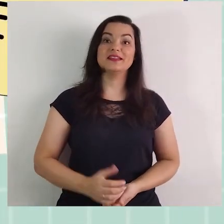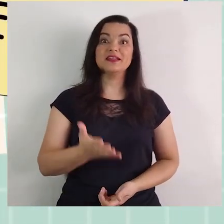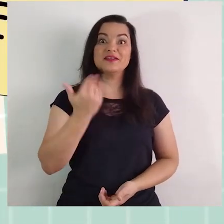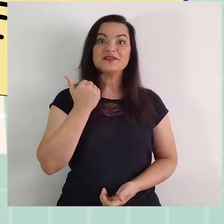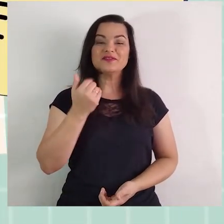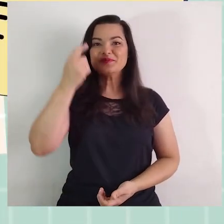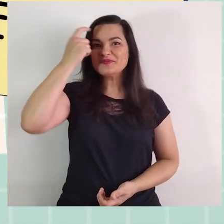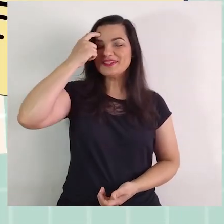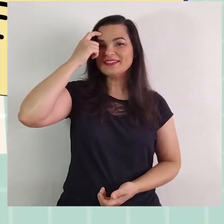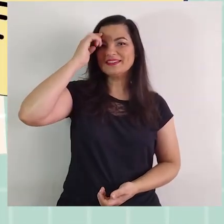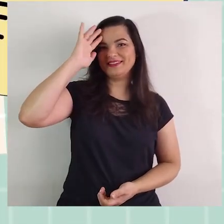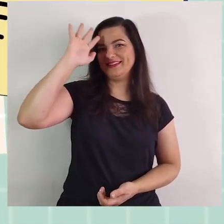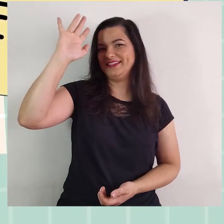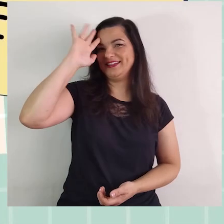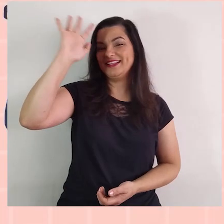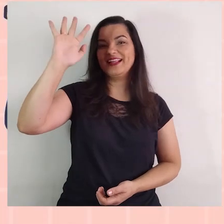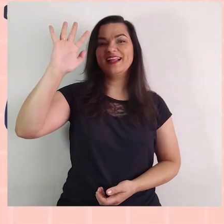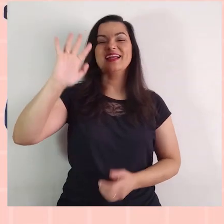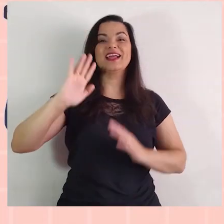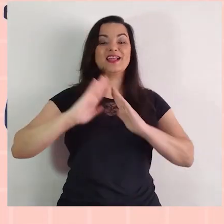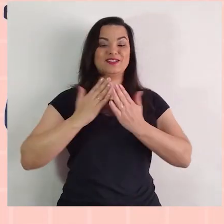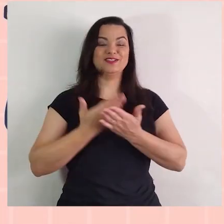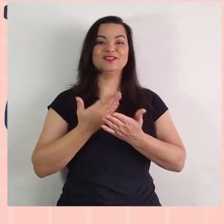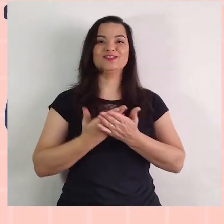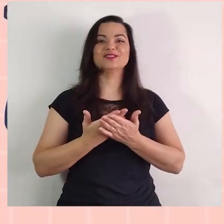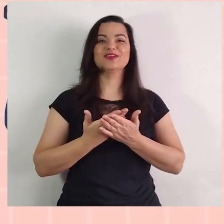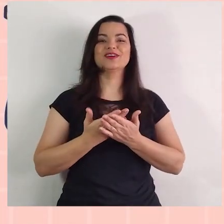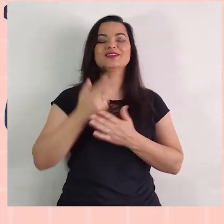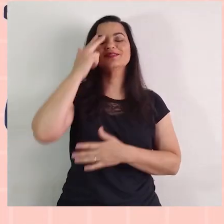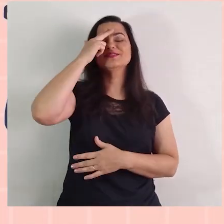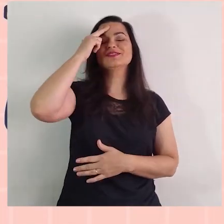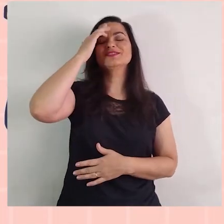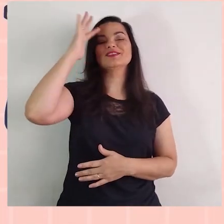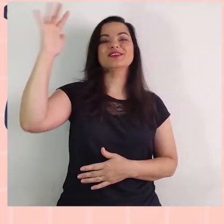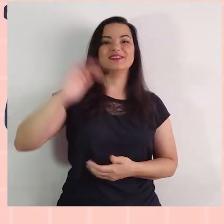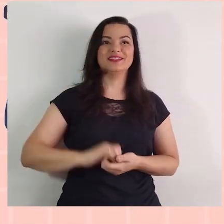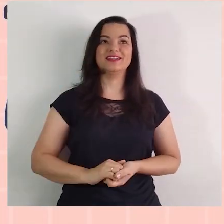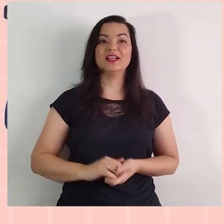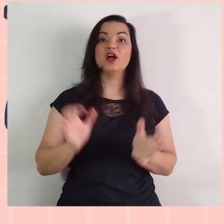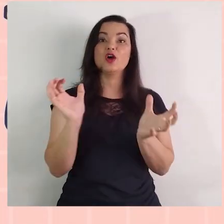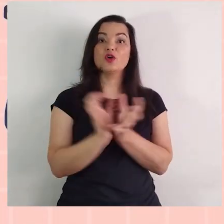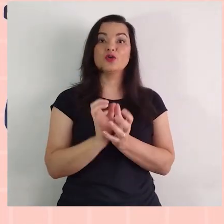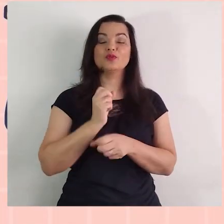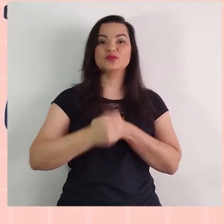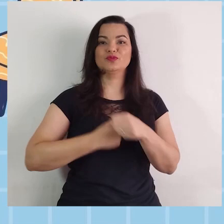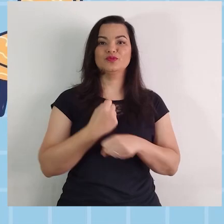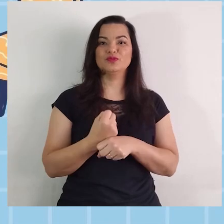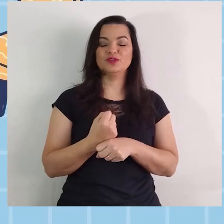escola dos sonhos? Algumas turminhas dos quartos e dos quintos anos da EPG Manuel Bandeira no ano